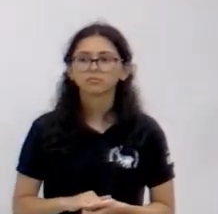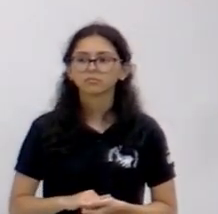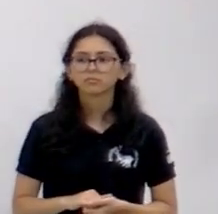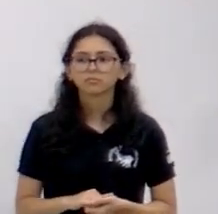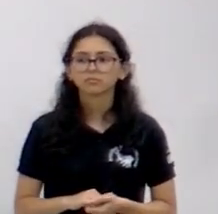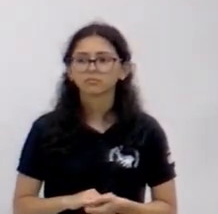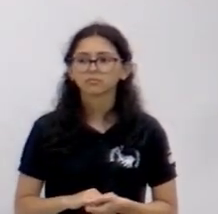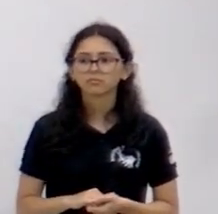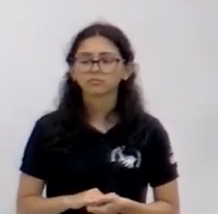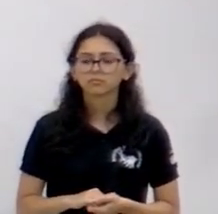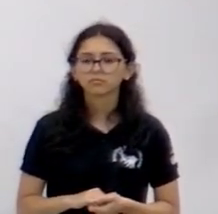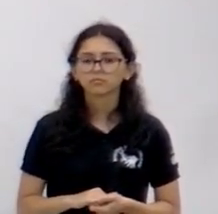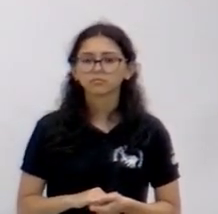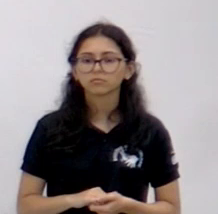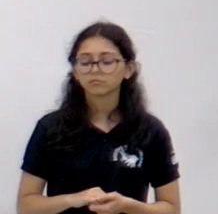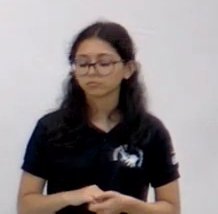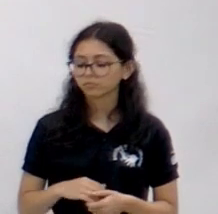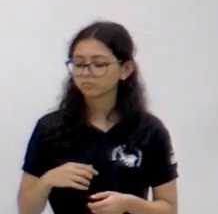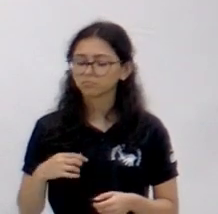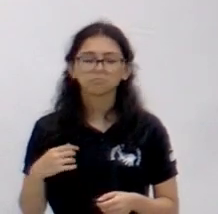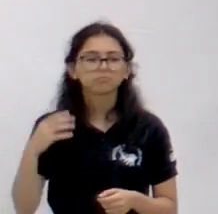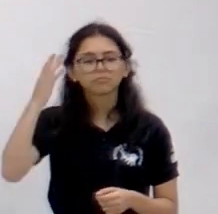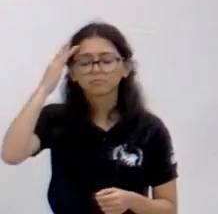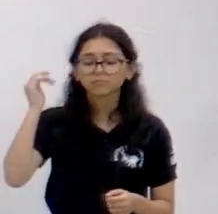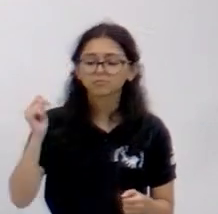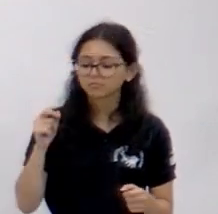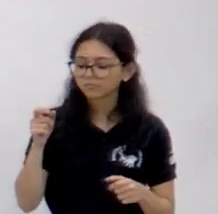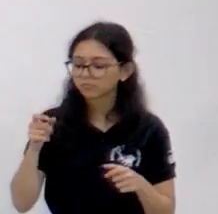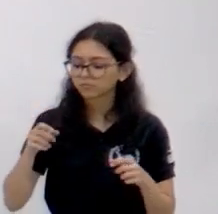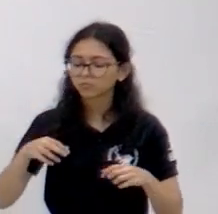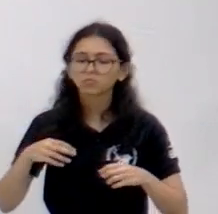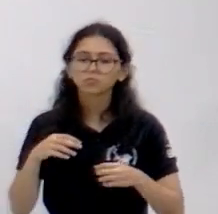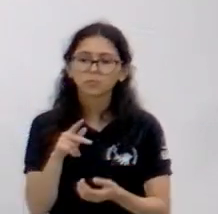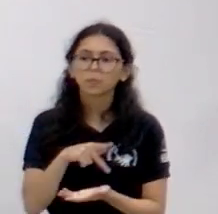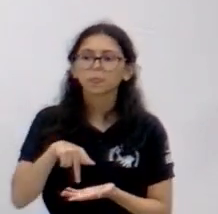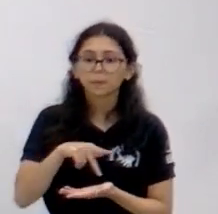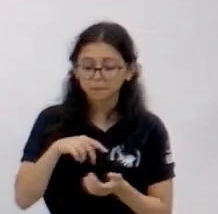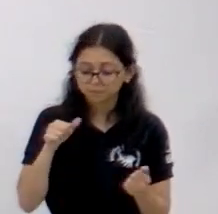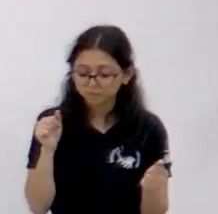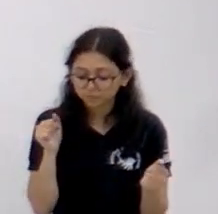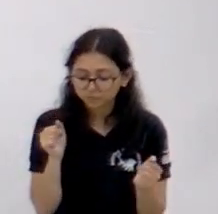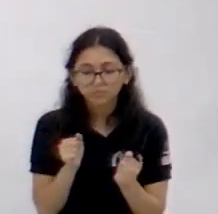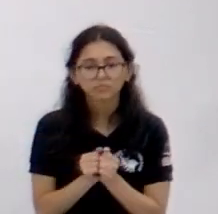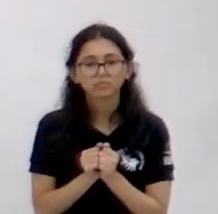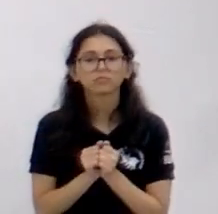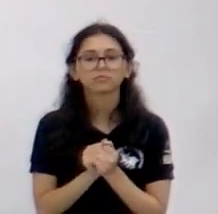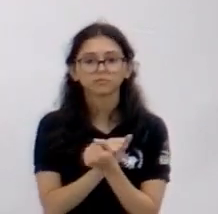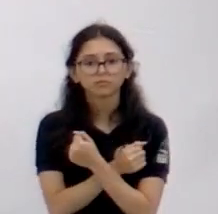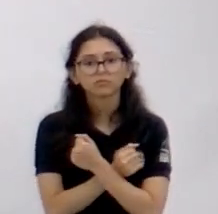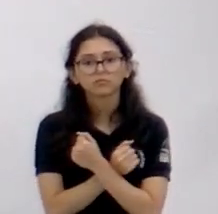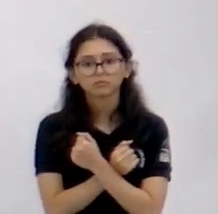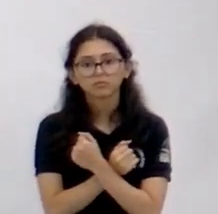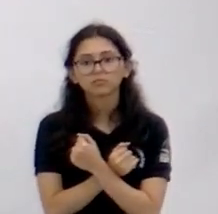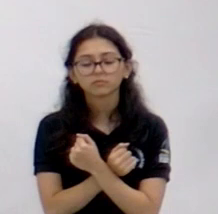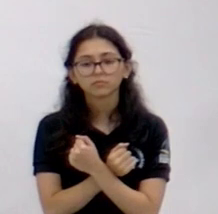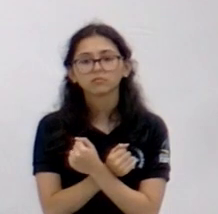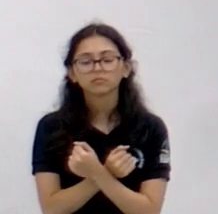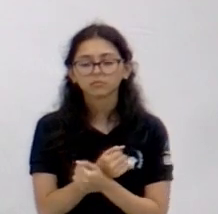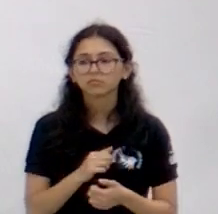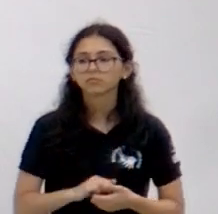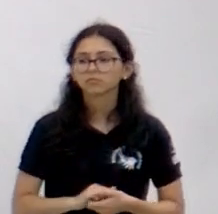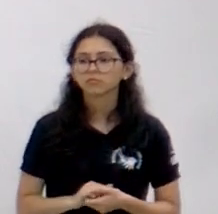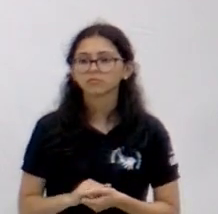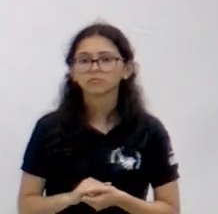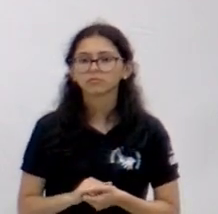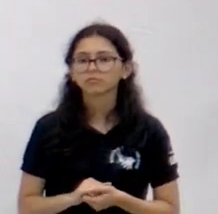os midianitas, sobem contra a gente e a gente se torna derrotado, humilhado, enfraquecido em função das diversas